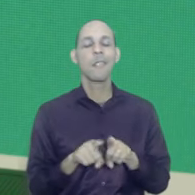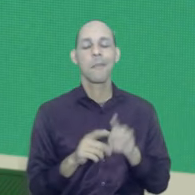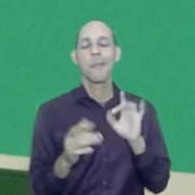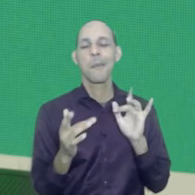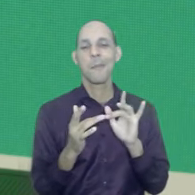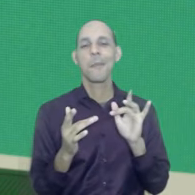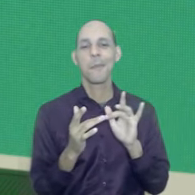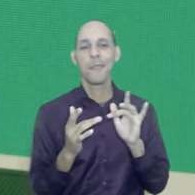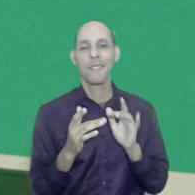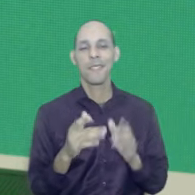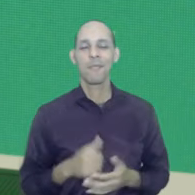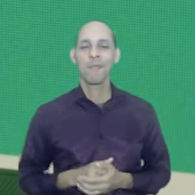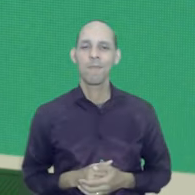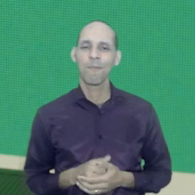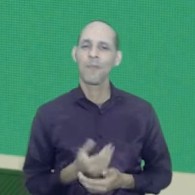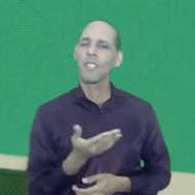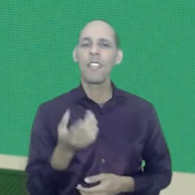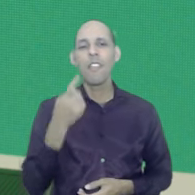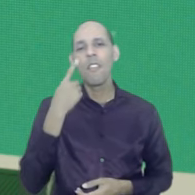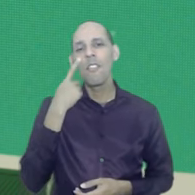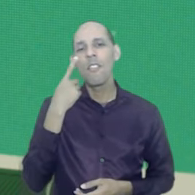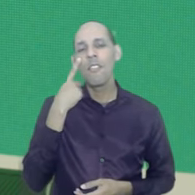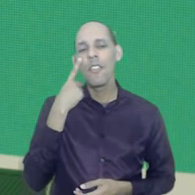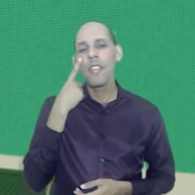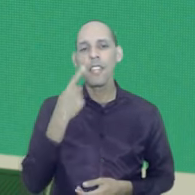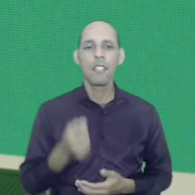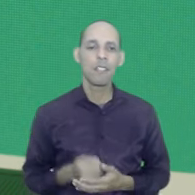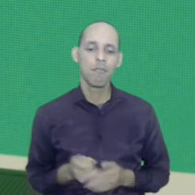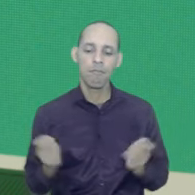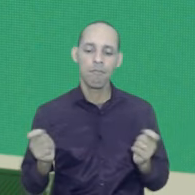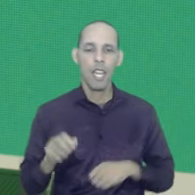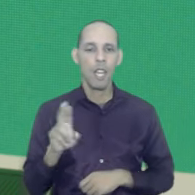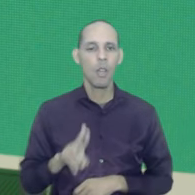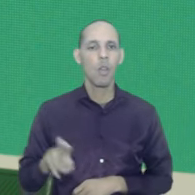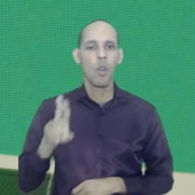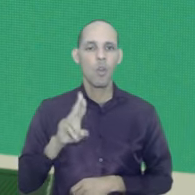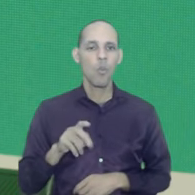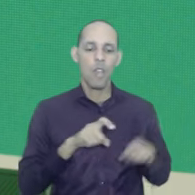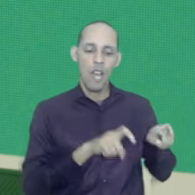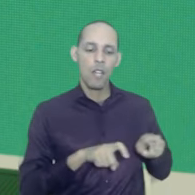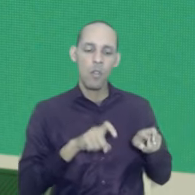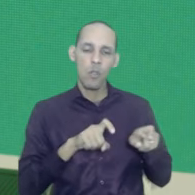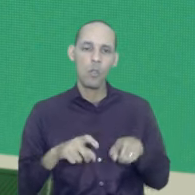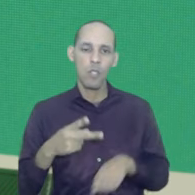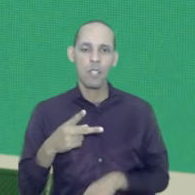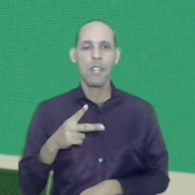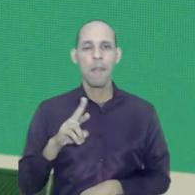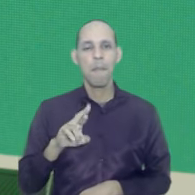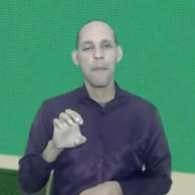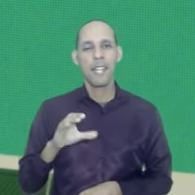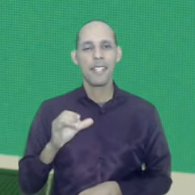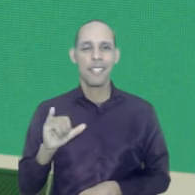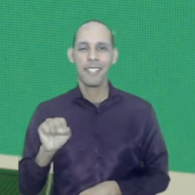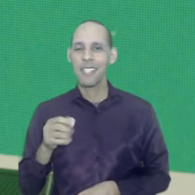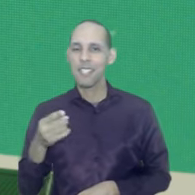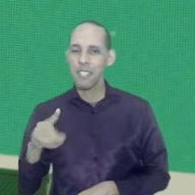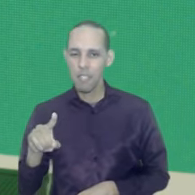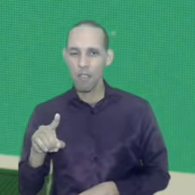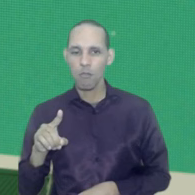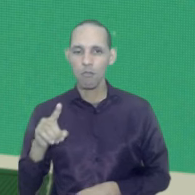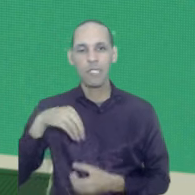Eh como vocês veem essa possibilidade de uso da agricultura de precisão no no agronegócio